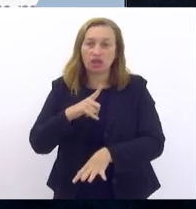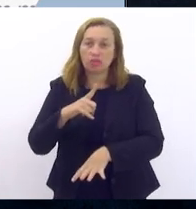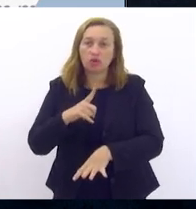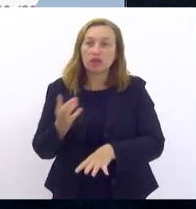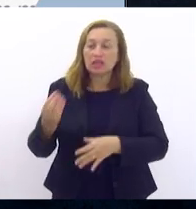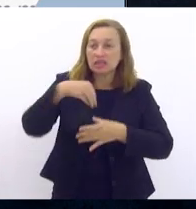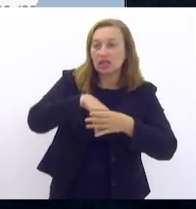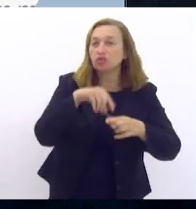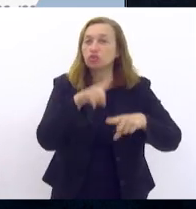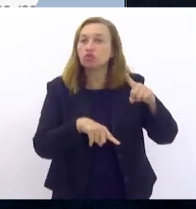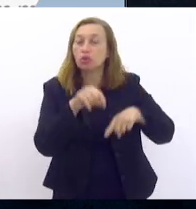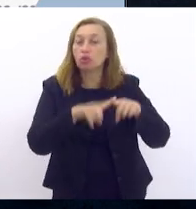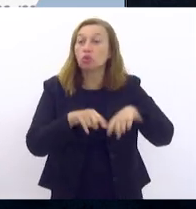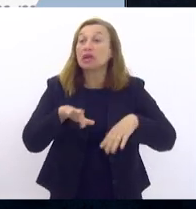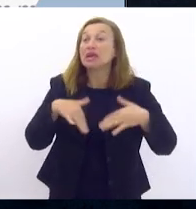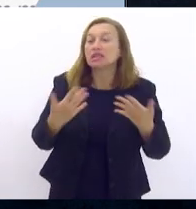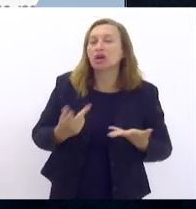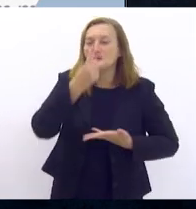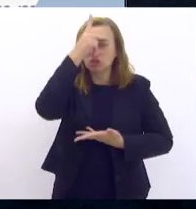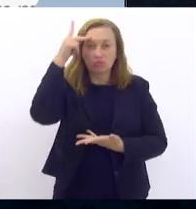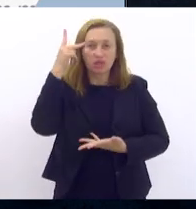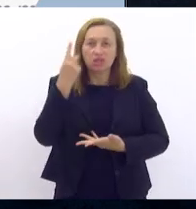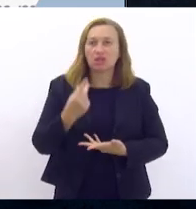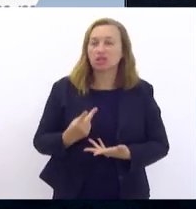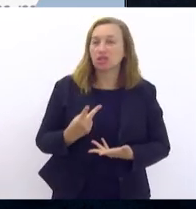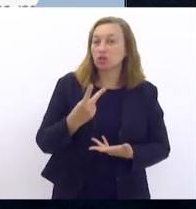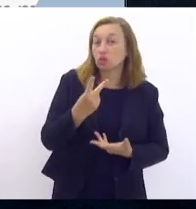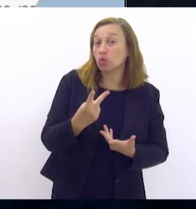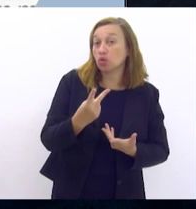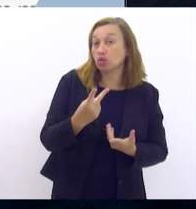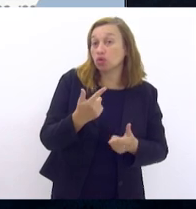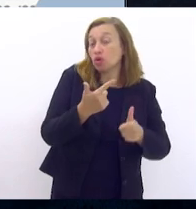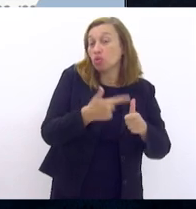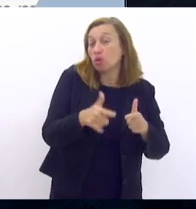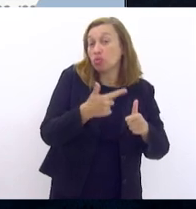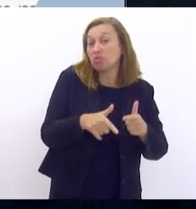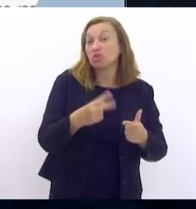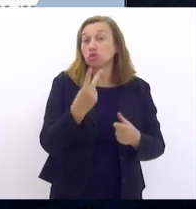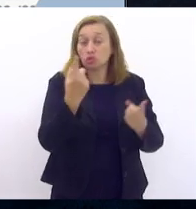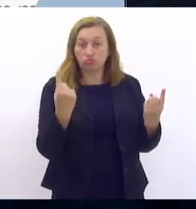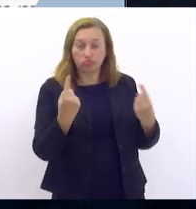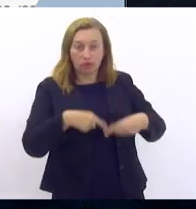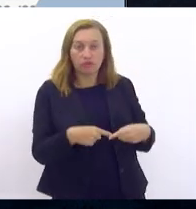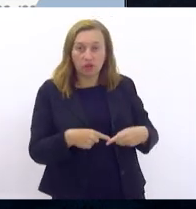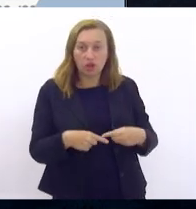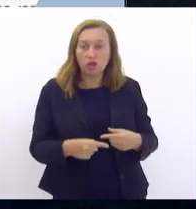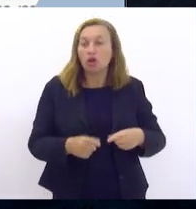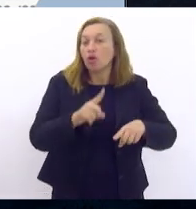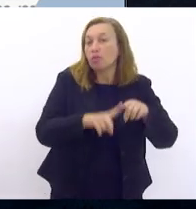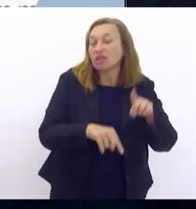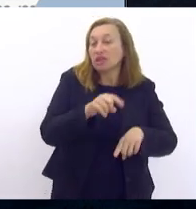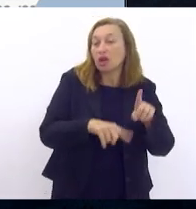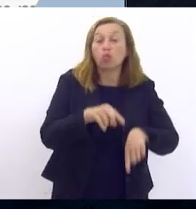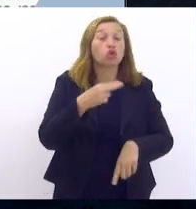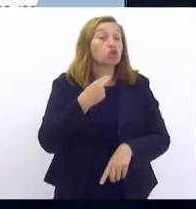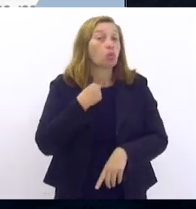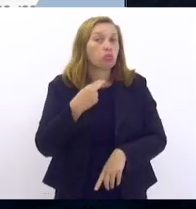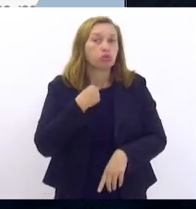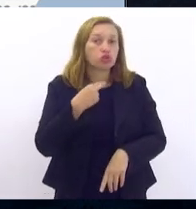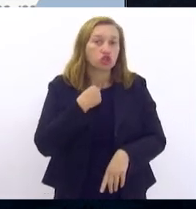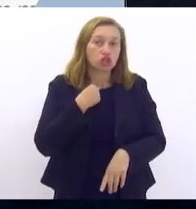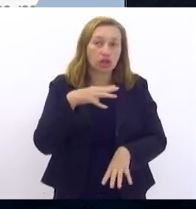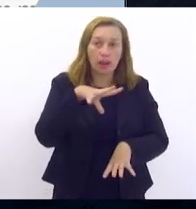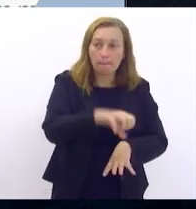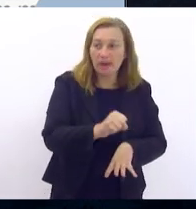produtos Então essas pessoas tinham dois enfrentamentos e dois desafios né o material que eles não poderiam